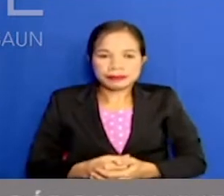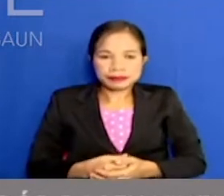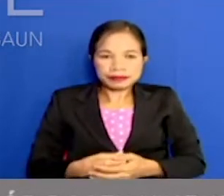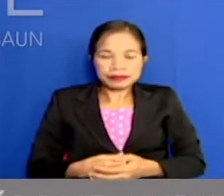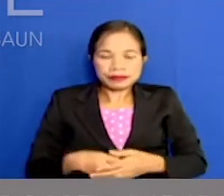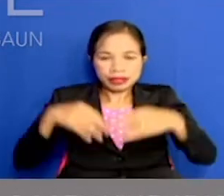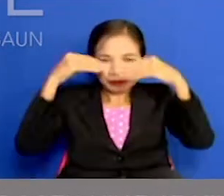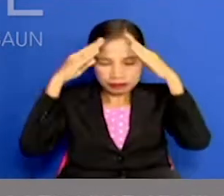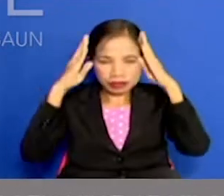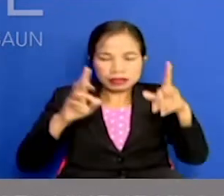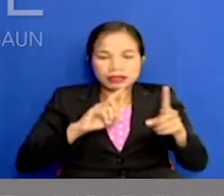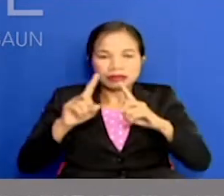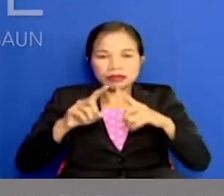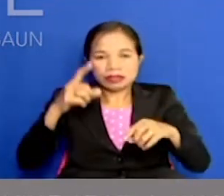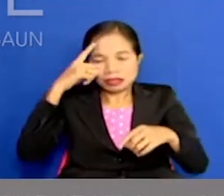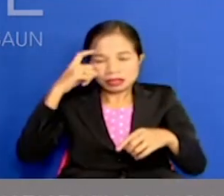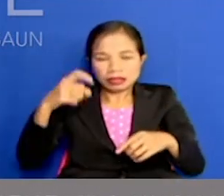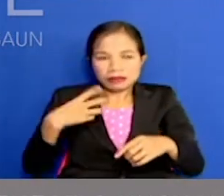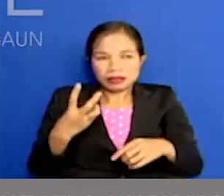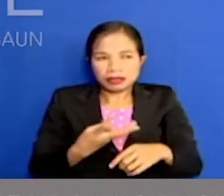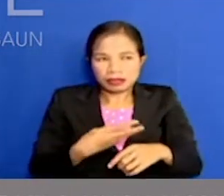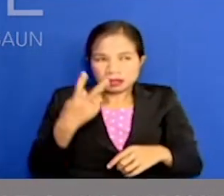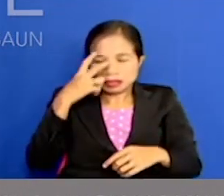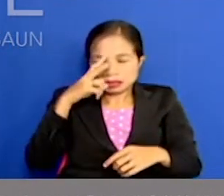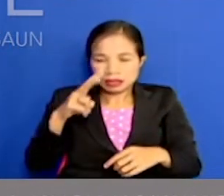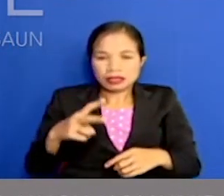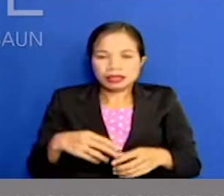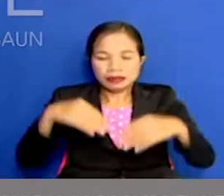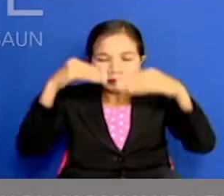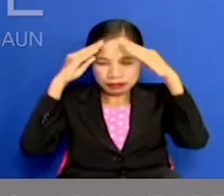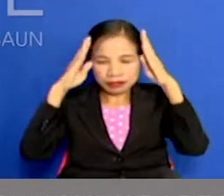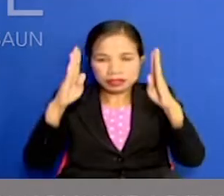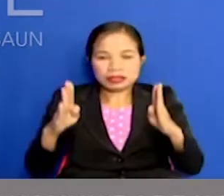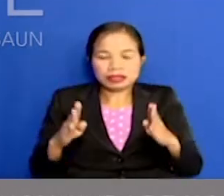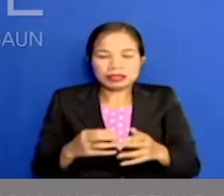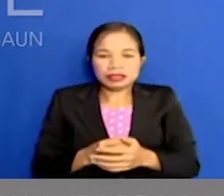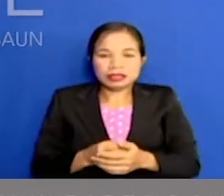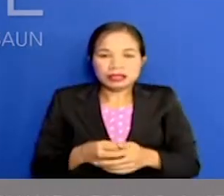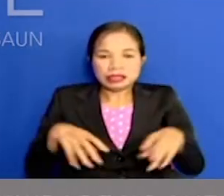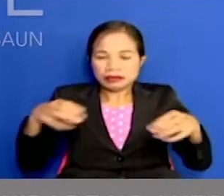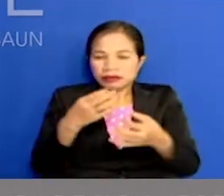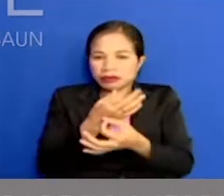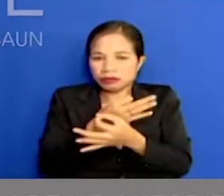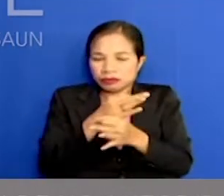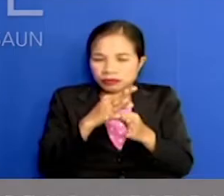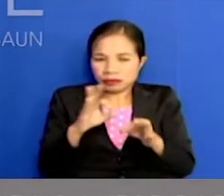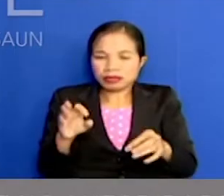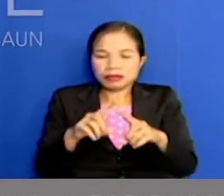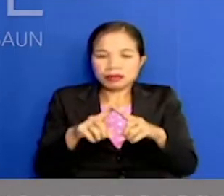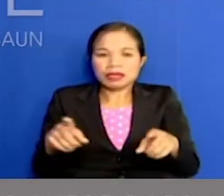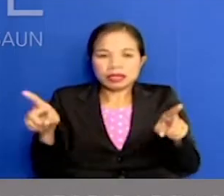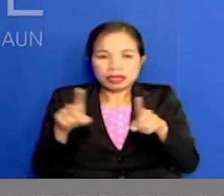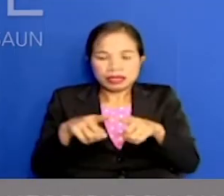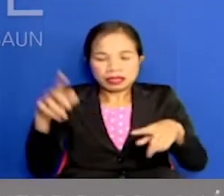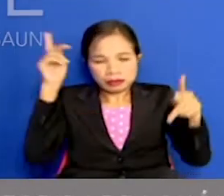preocupa. Tamba, itania hare, ne professor Sira voluntário. Ida nemo sai hanesan kestang ida